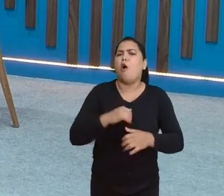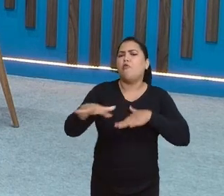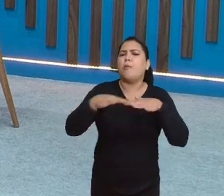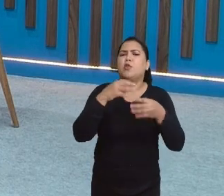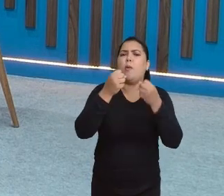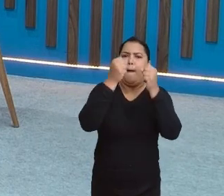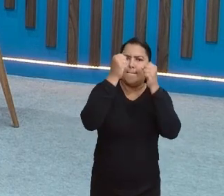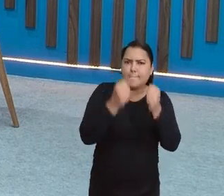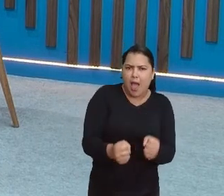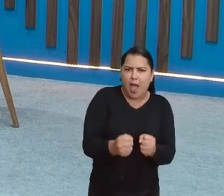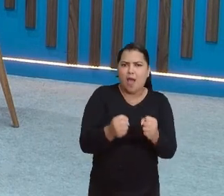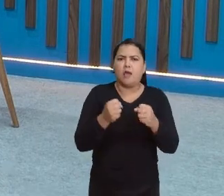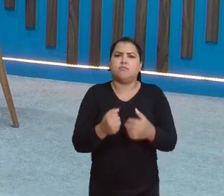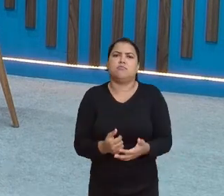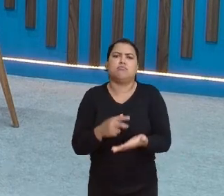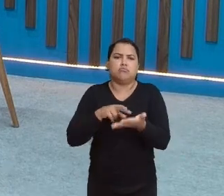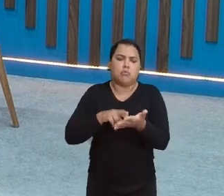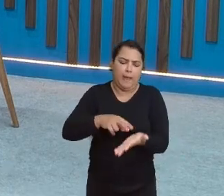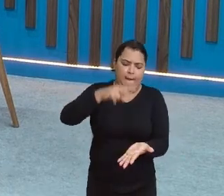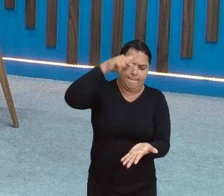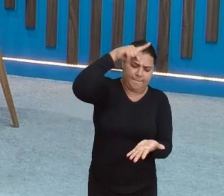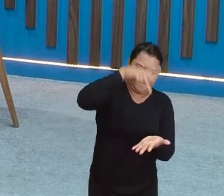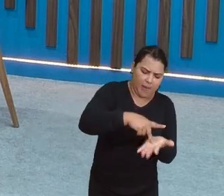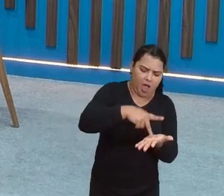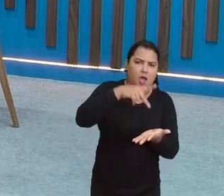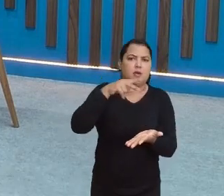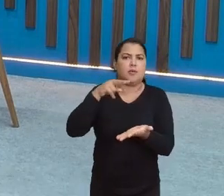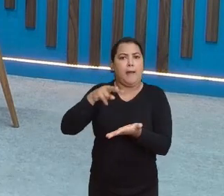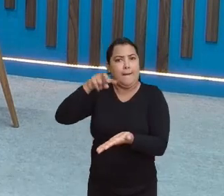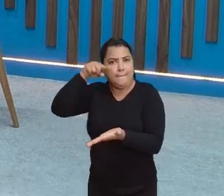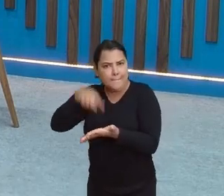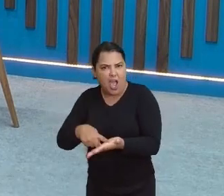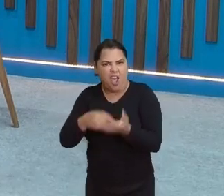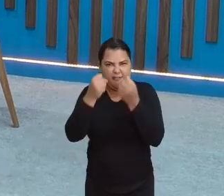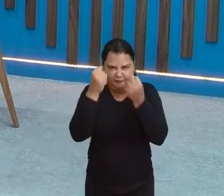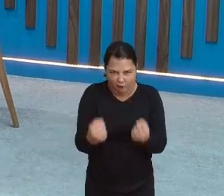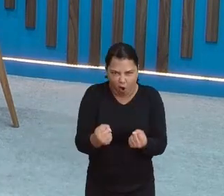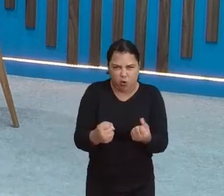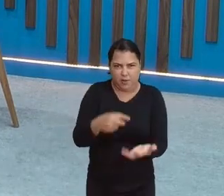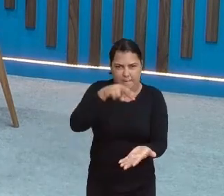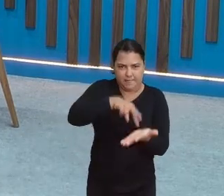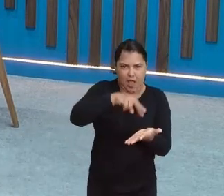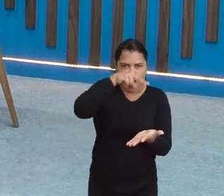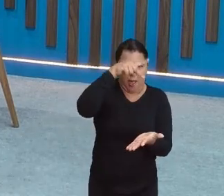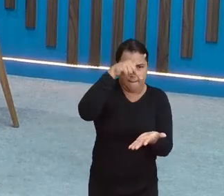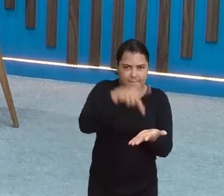gente bate, a gente pá, aí volta, pá, né? Pá.